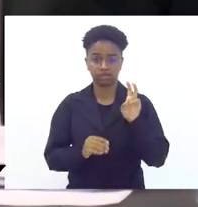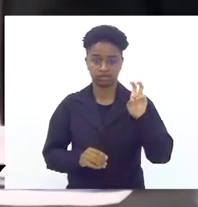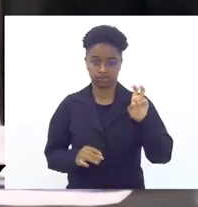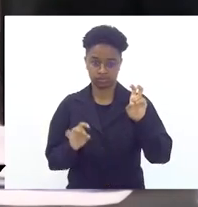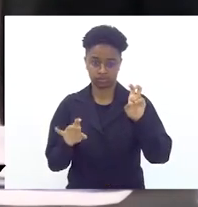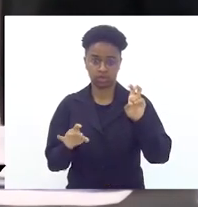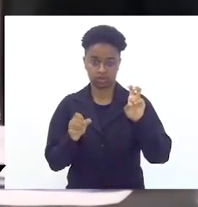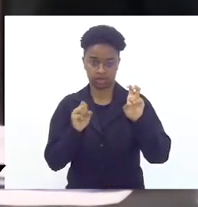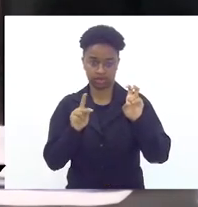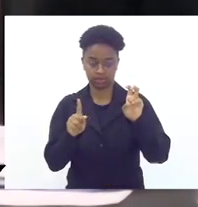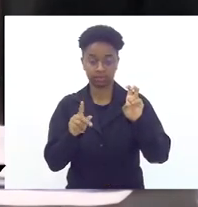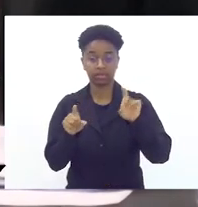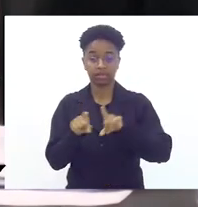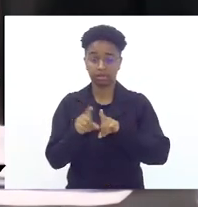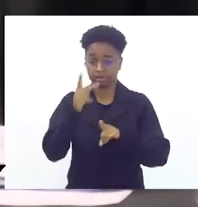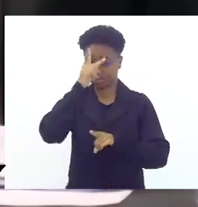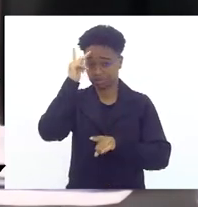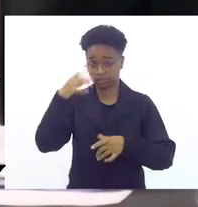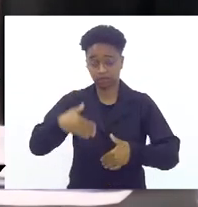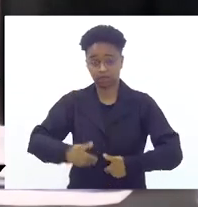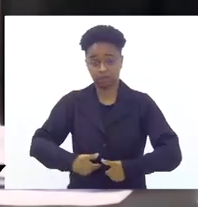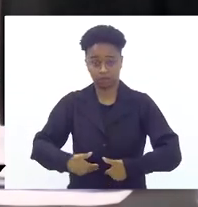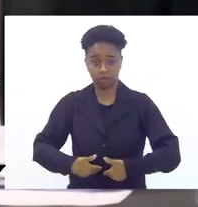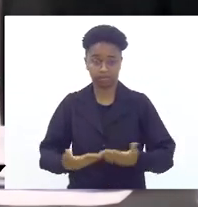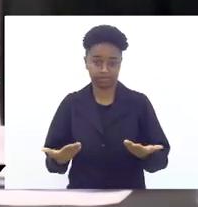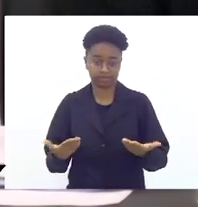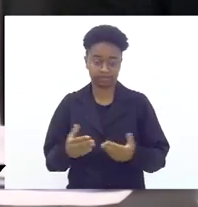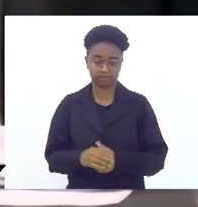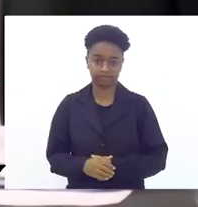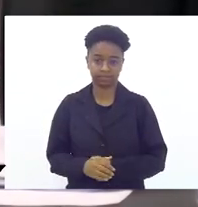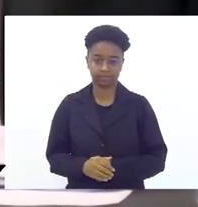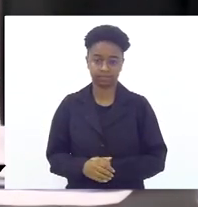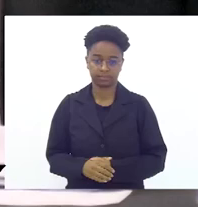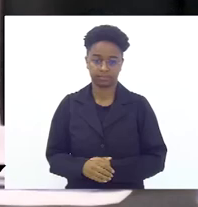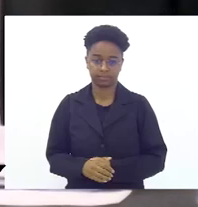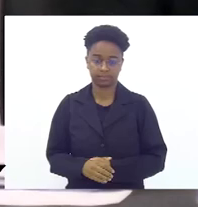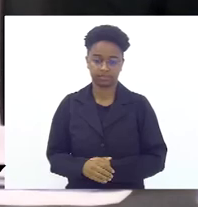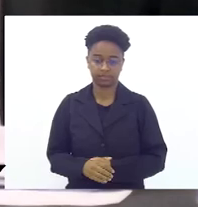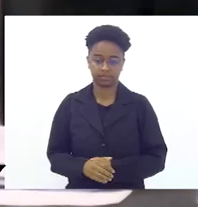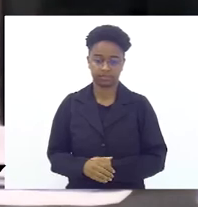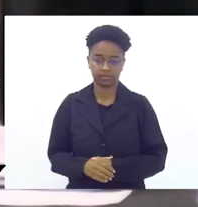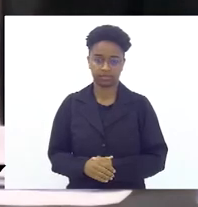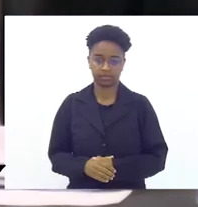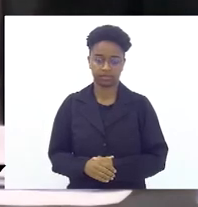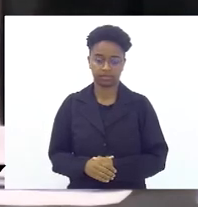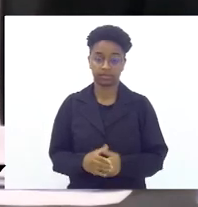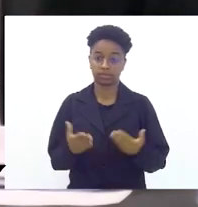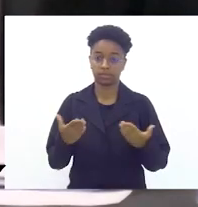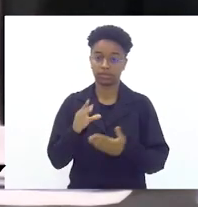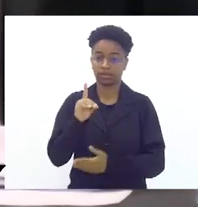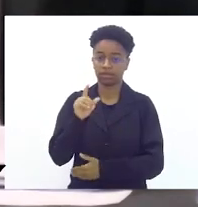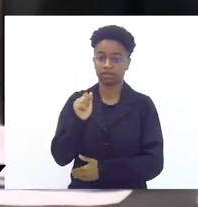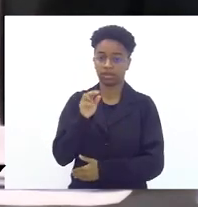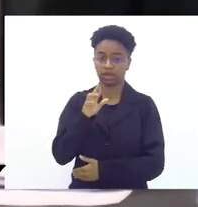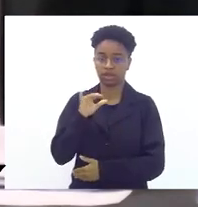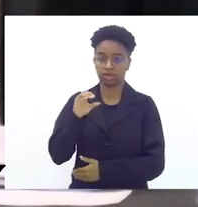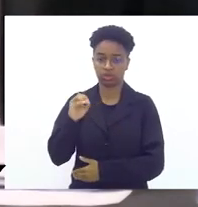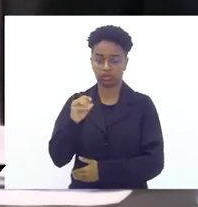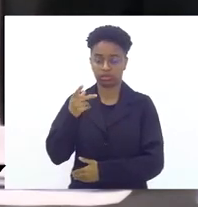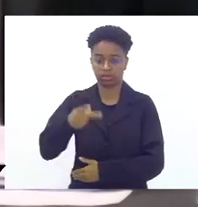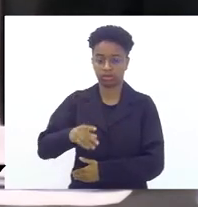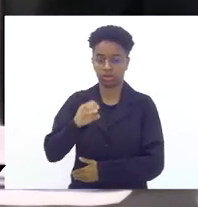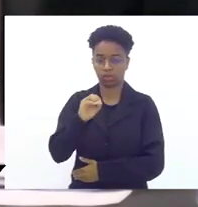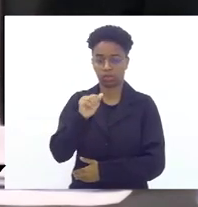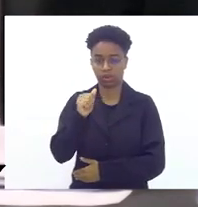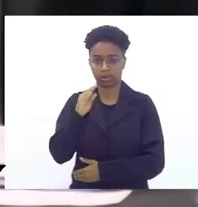né também as pessoas já estão ficando com fome né Vamos lá é doutor Dario tebet abe Rio de Janeiro